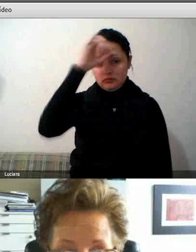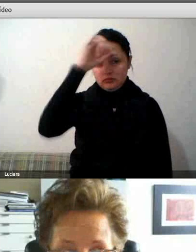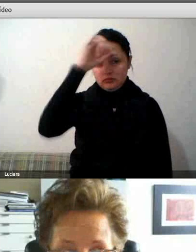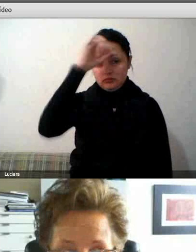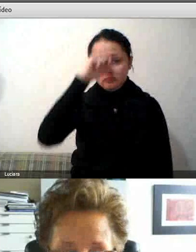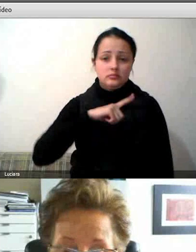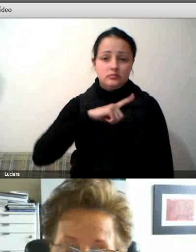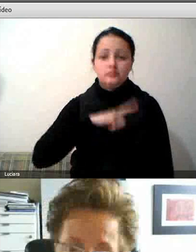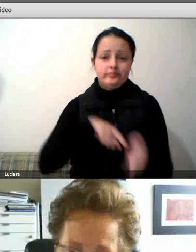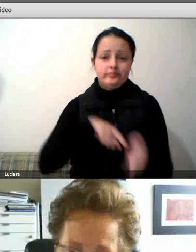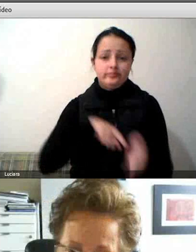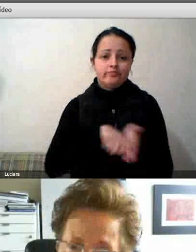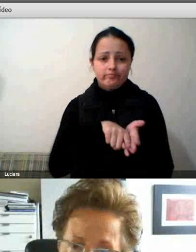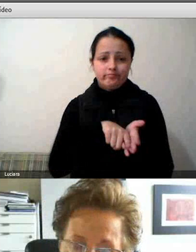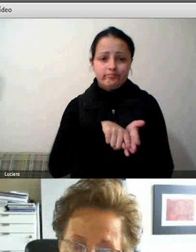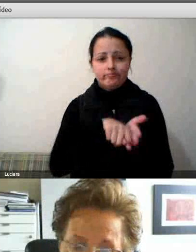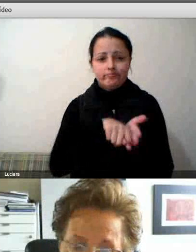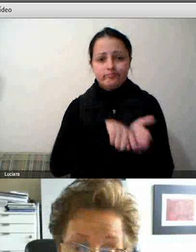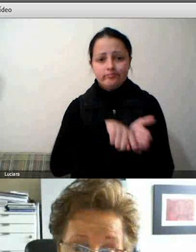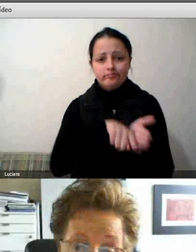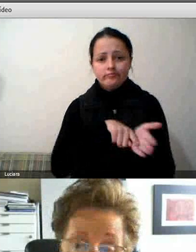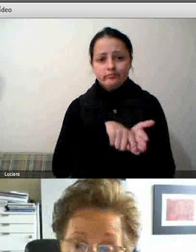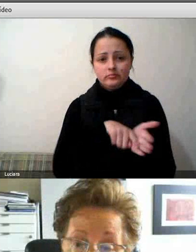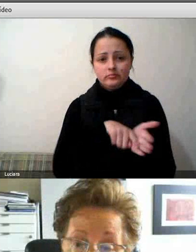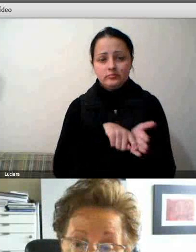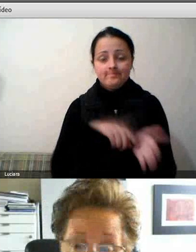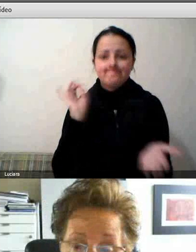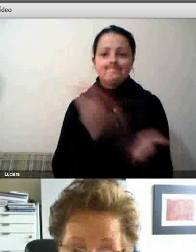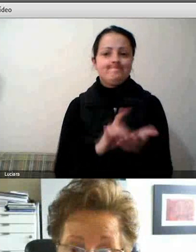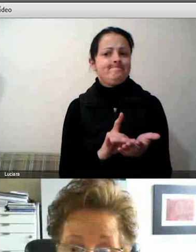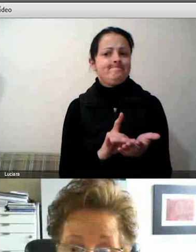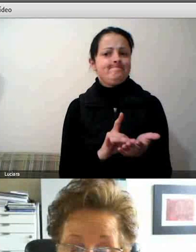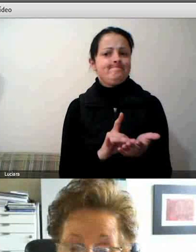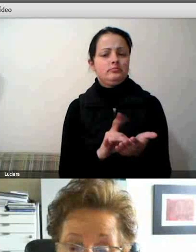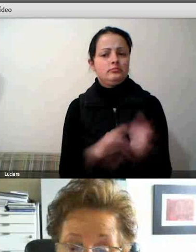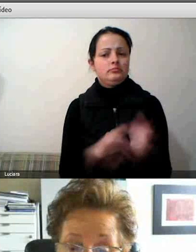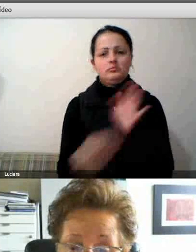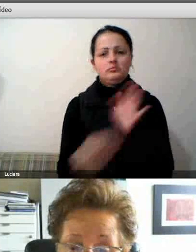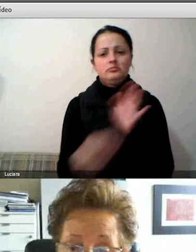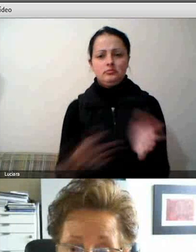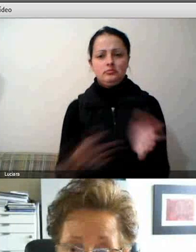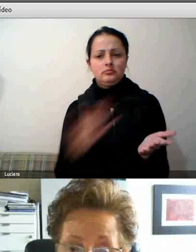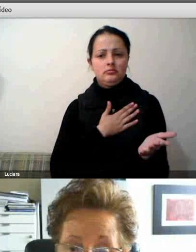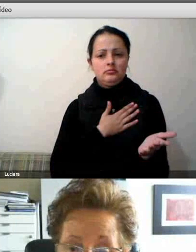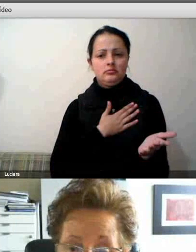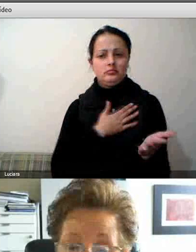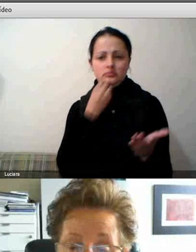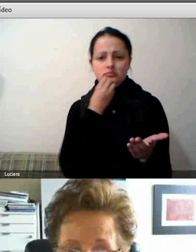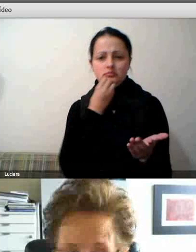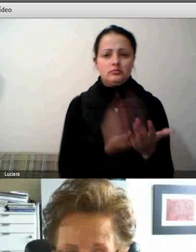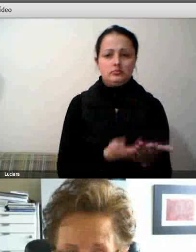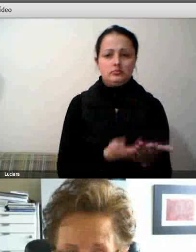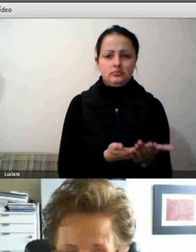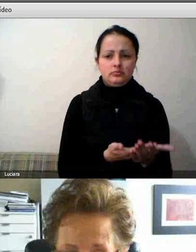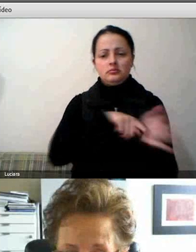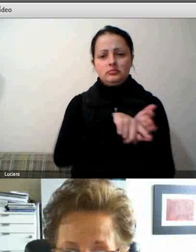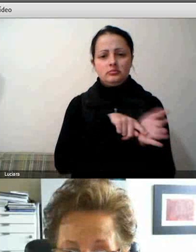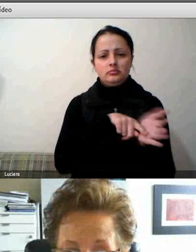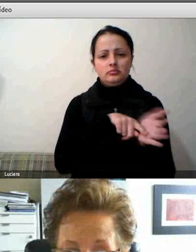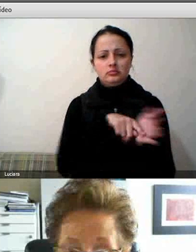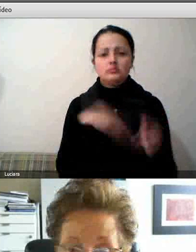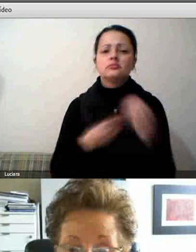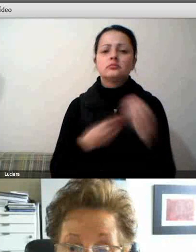cooperar. Que já é um outro objetivo, é desenvolver a sociedade da solidariedade,